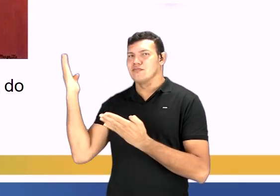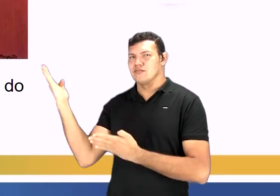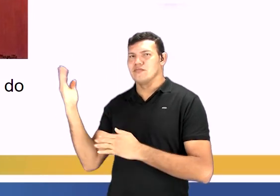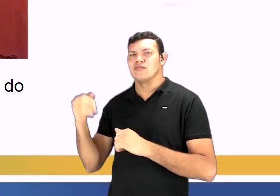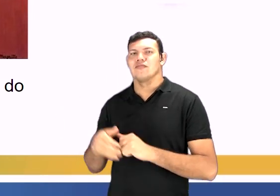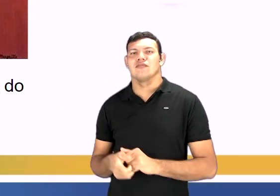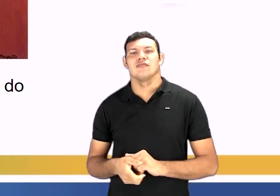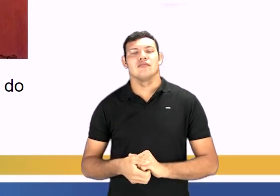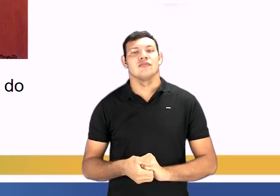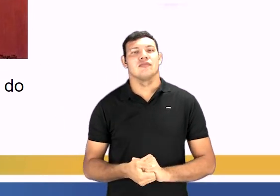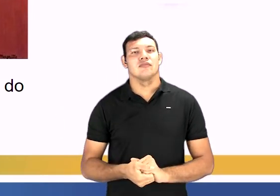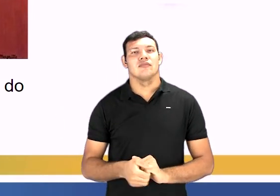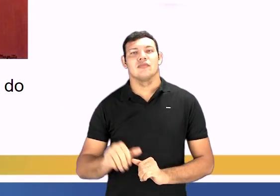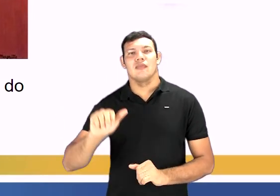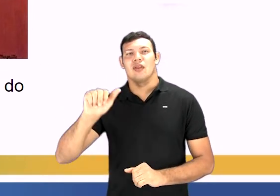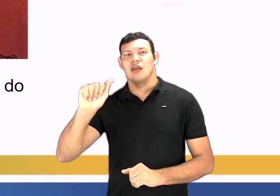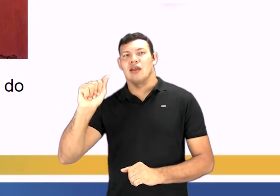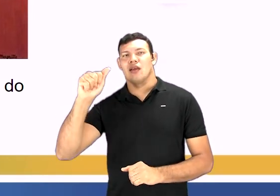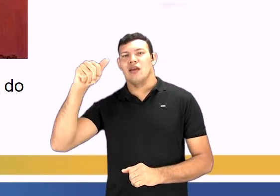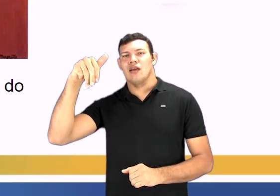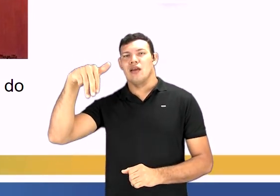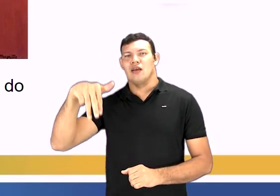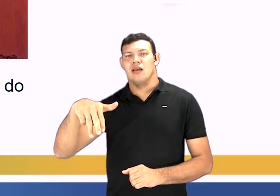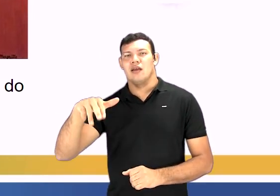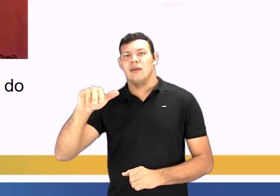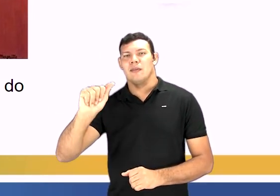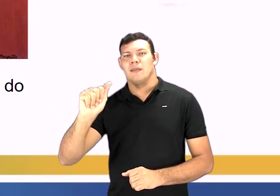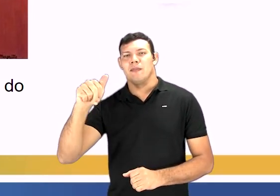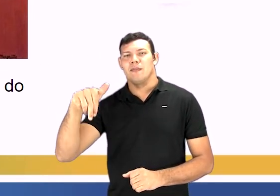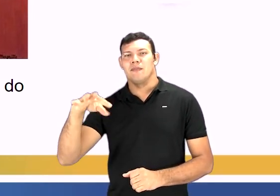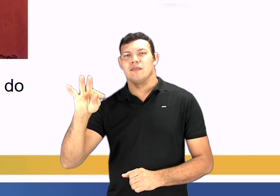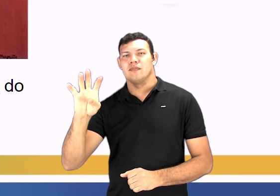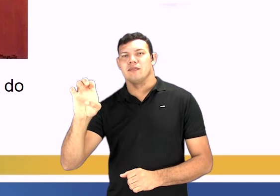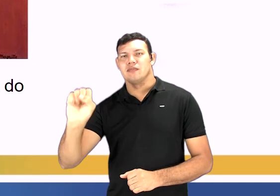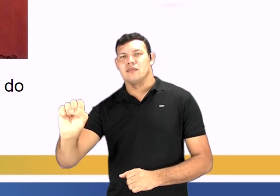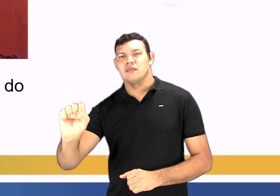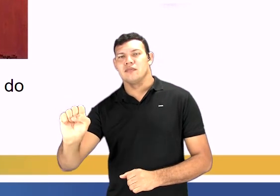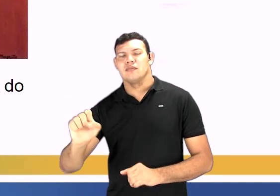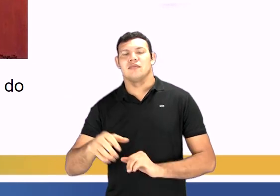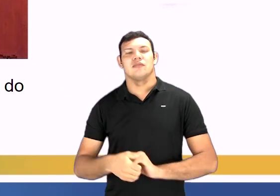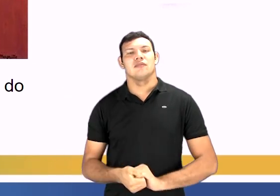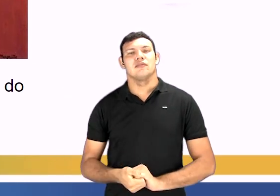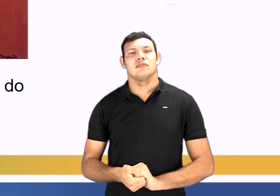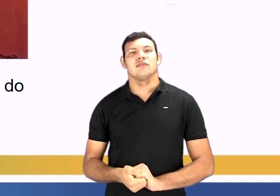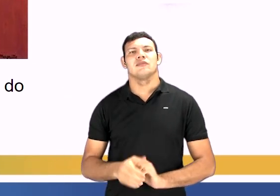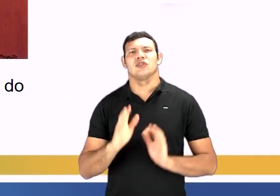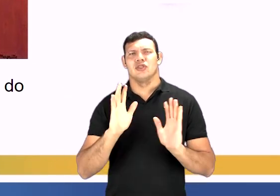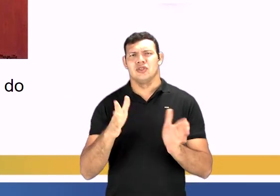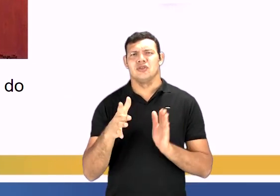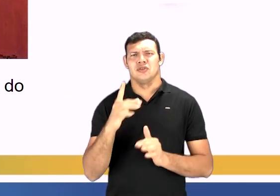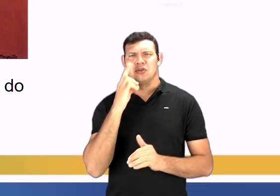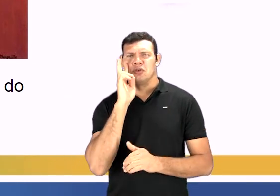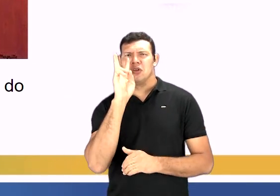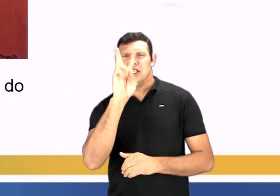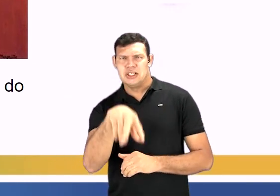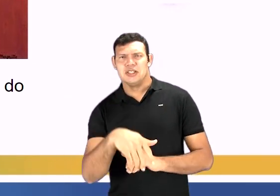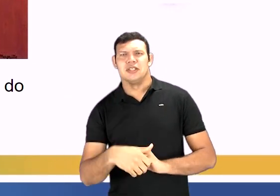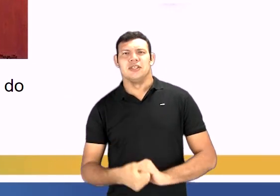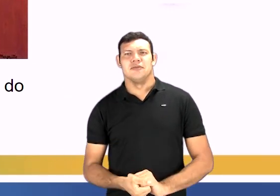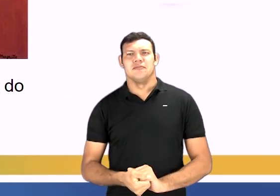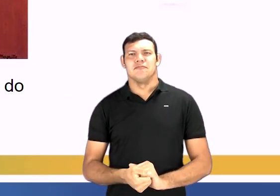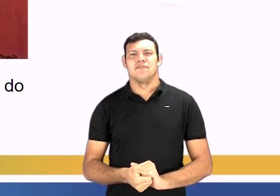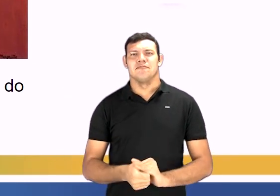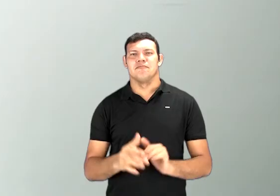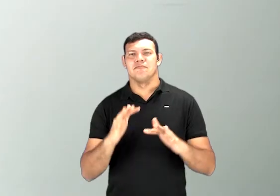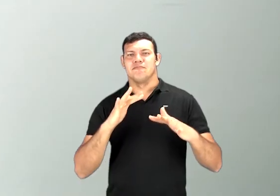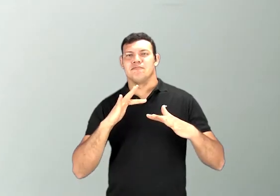Magritte, é uma obra do surrealismo. Eu aposto que você já deve ter visto ela nas suas redes sociais. É uma das obras que